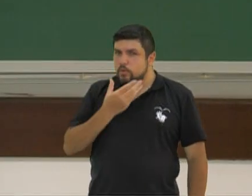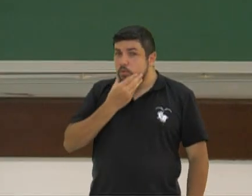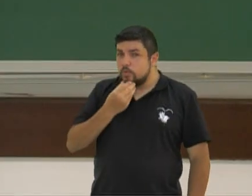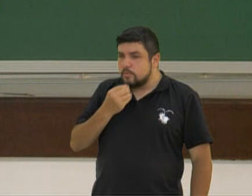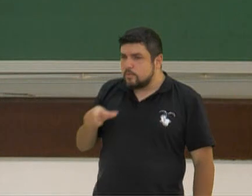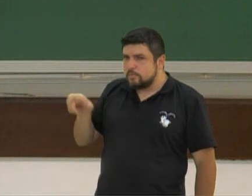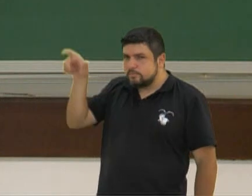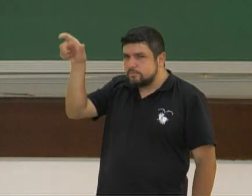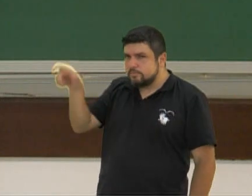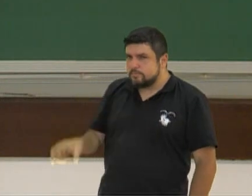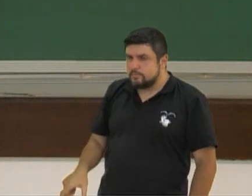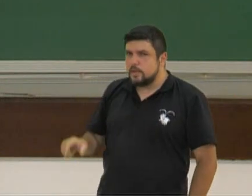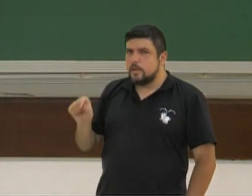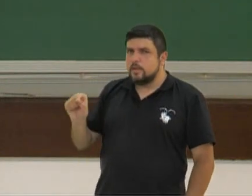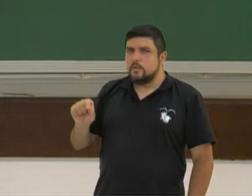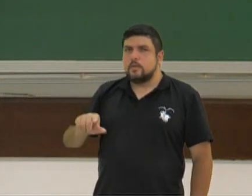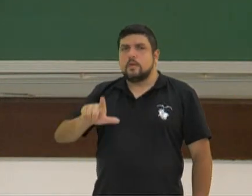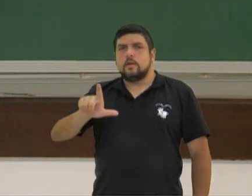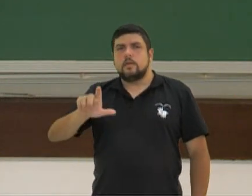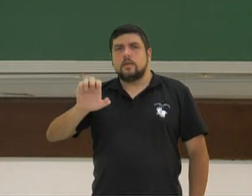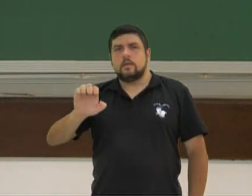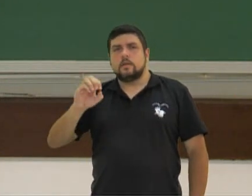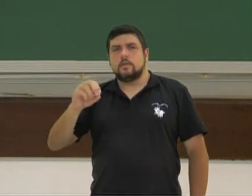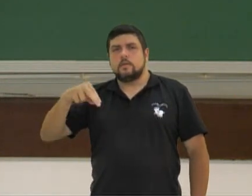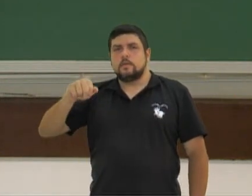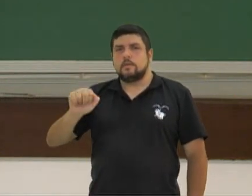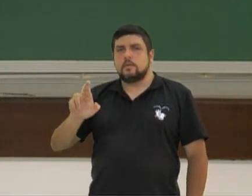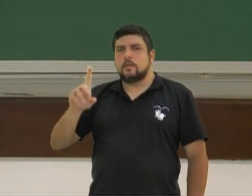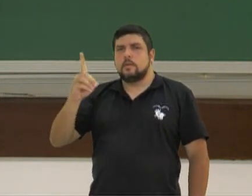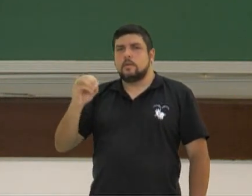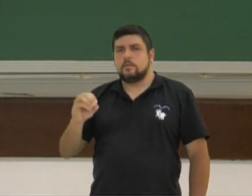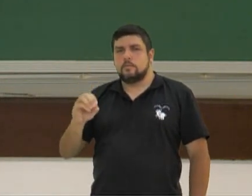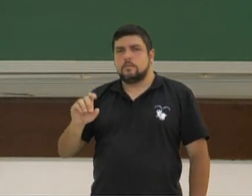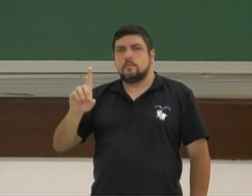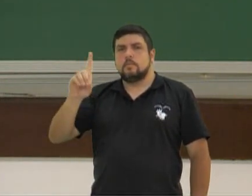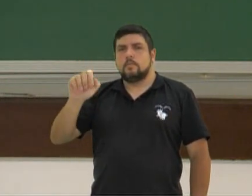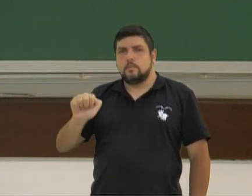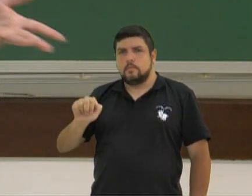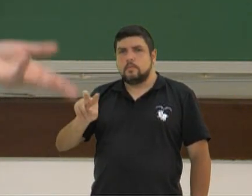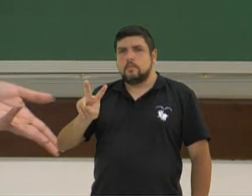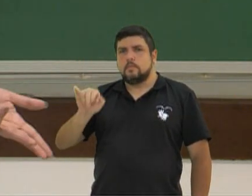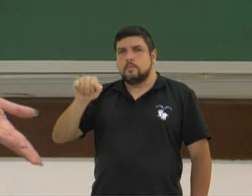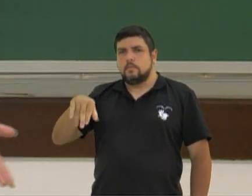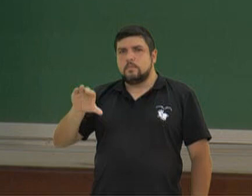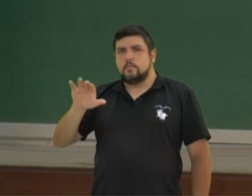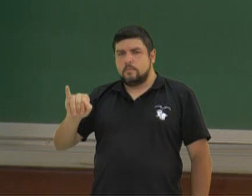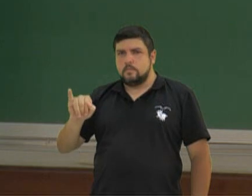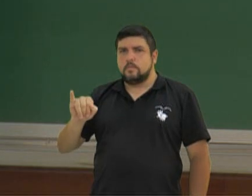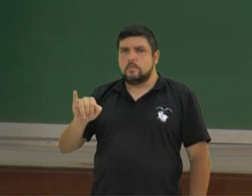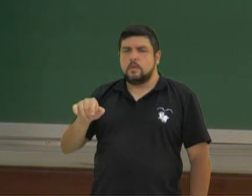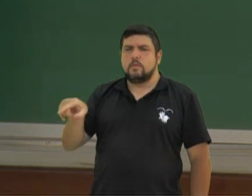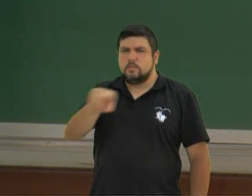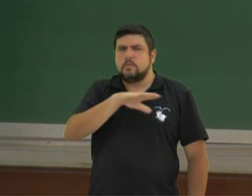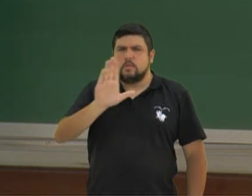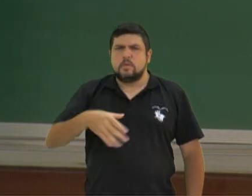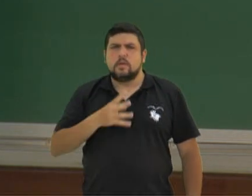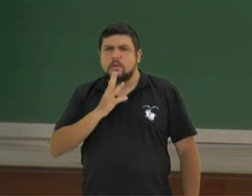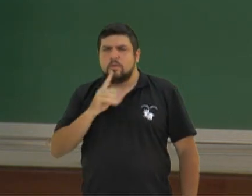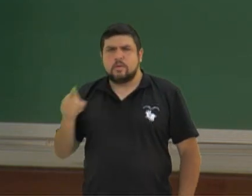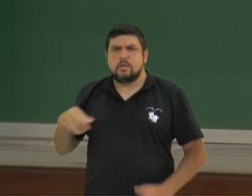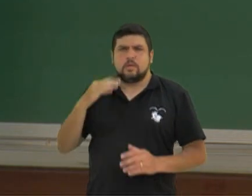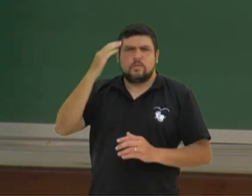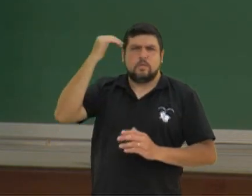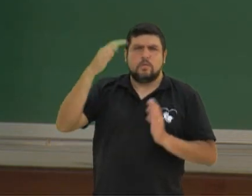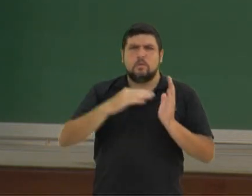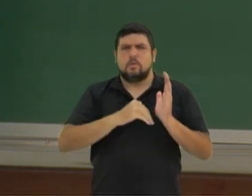essa ideia. O Leonardo da Vinci, que todo mundo já ouviu falar, já viu as pinturas do Leonardo da Vinci, mas o Leonardo da